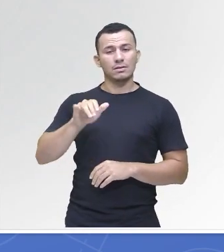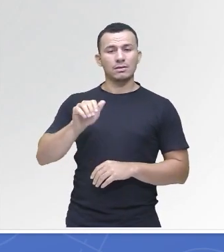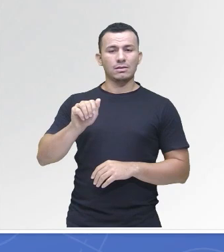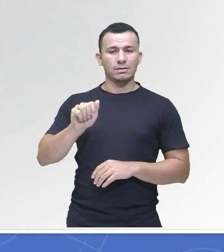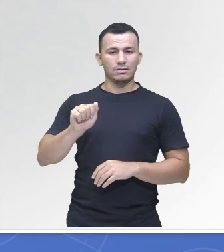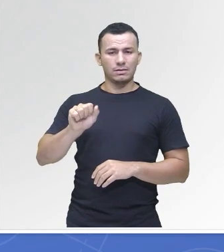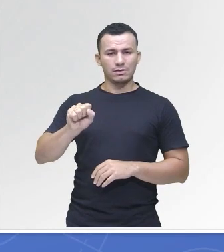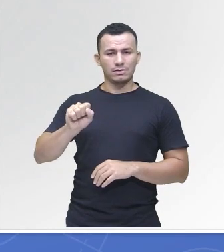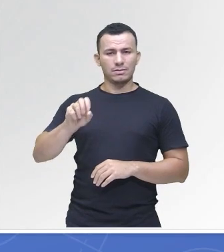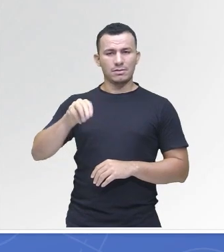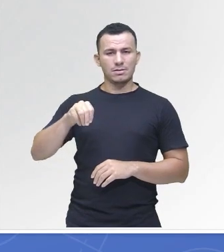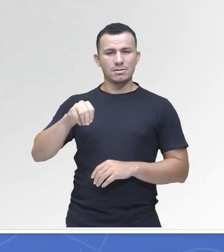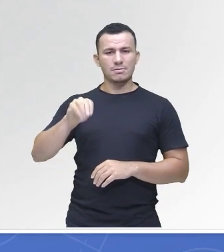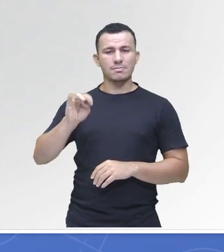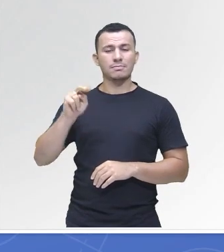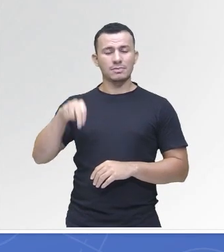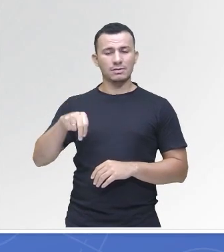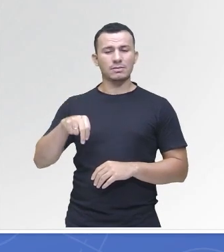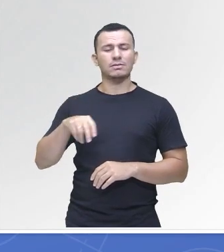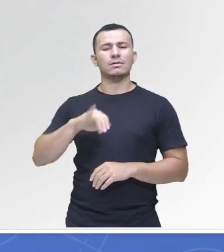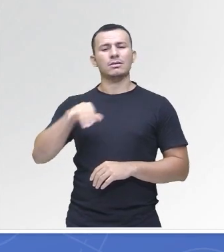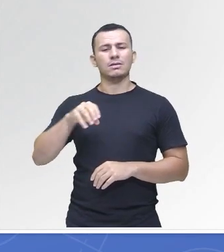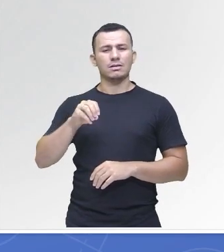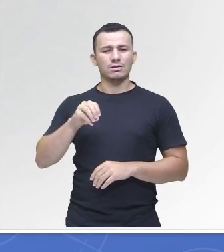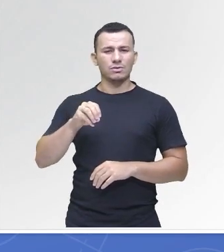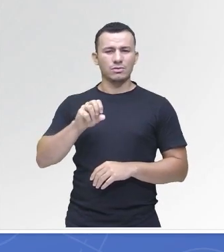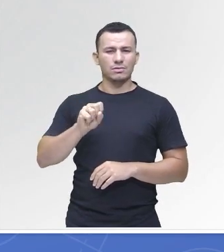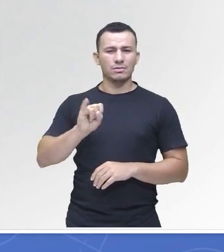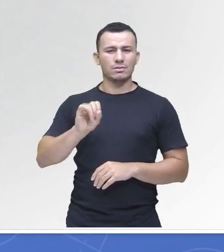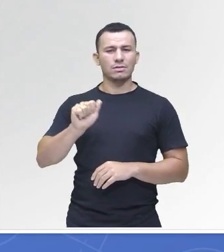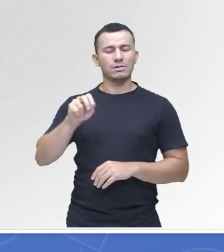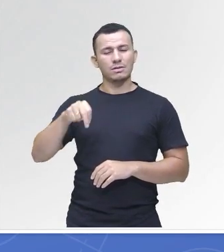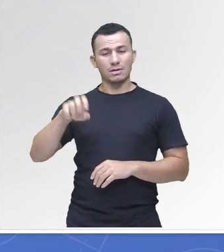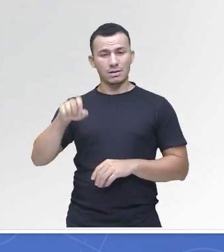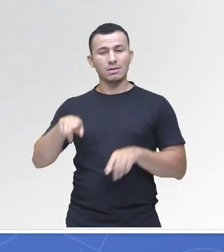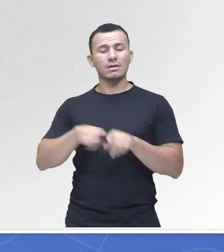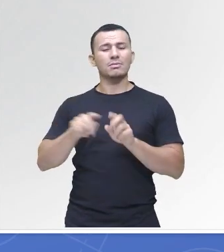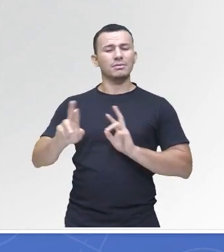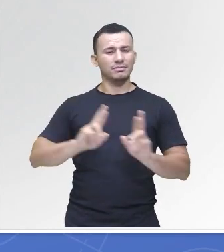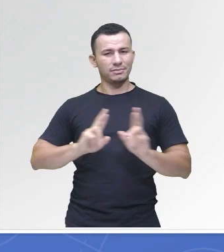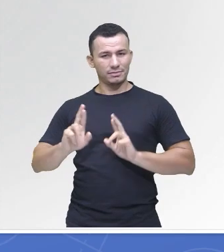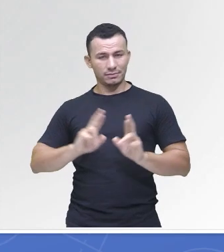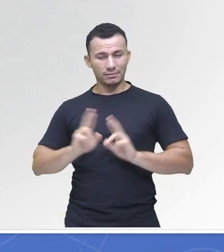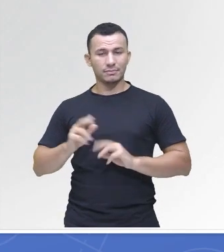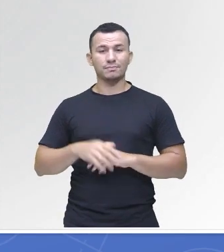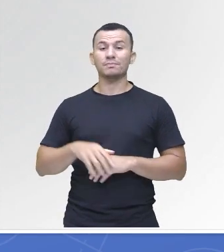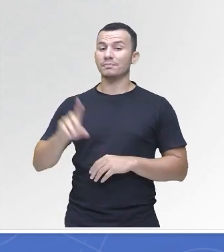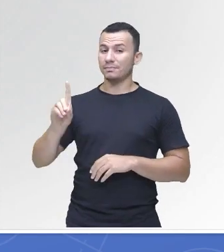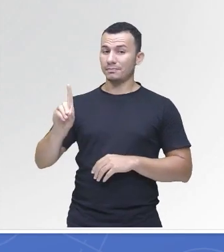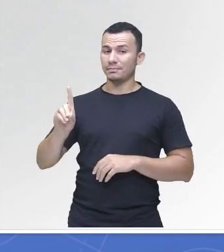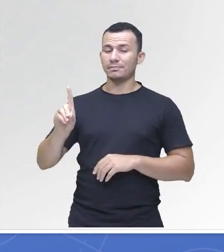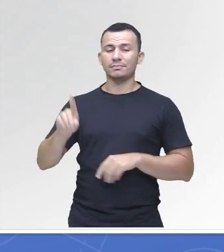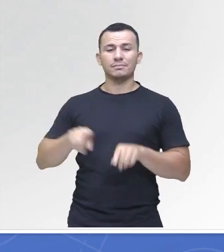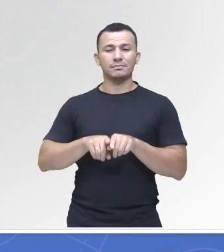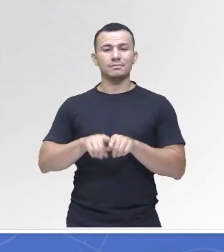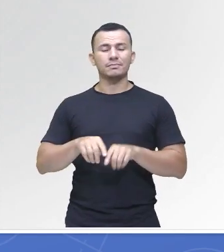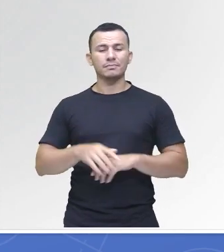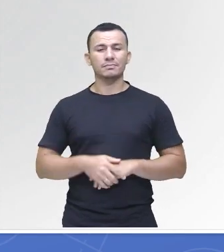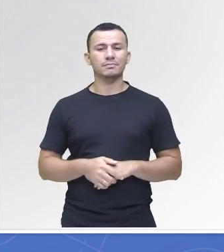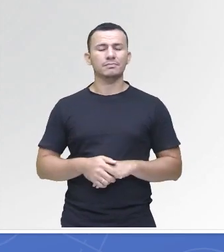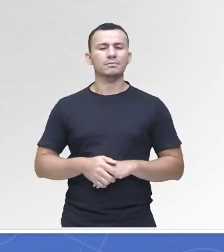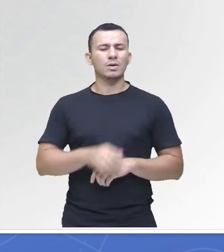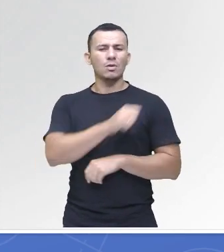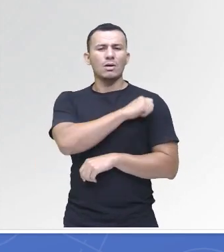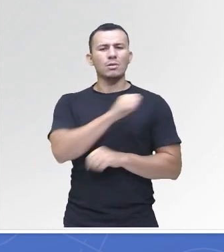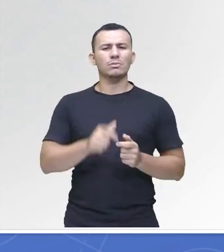a Josiane, tá bom? Respondendo aí também a alternativa D. Né? Então, a grande